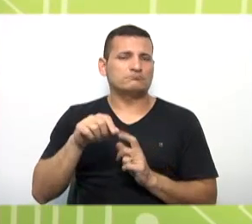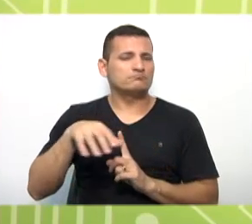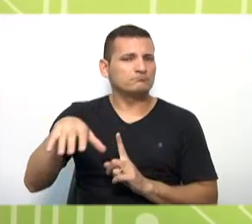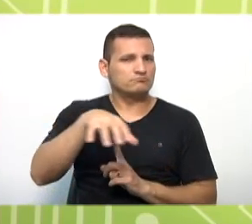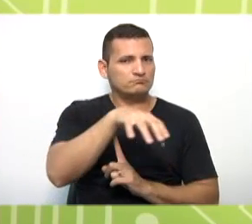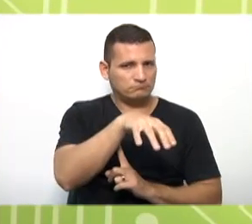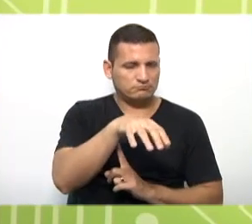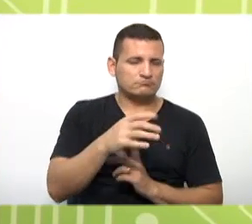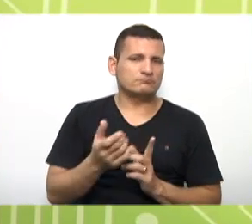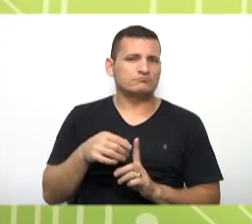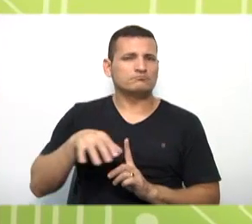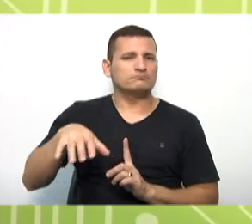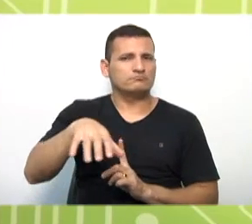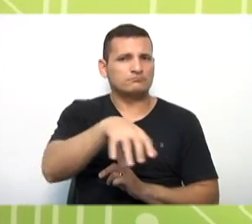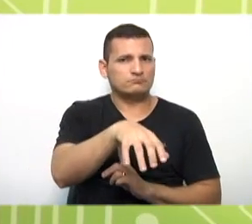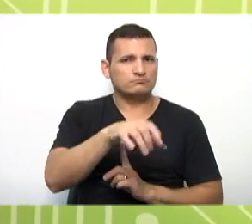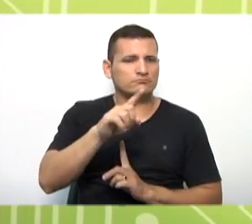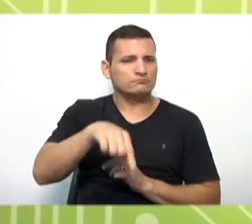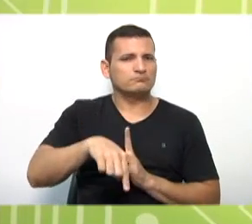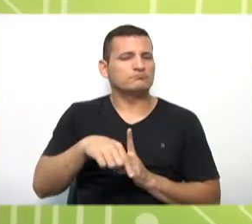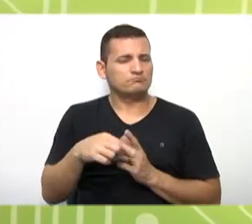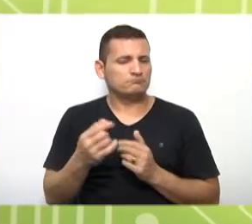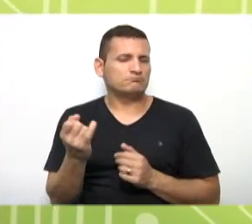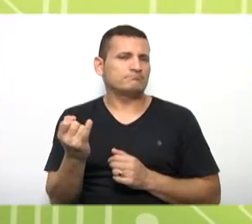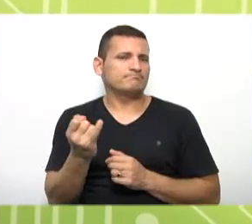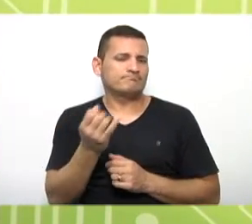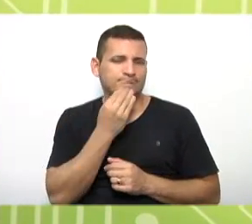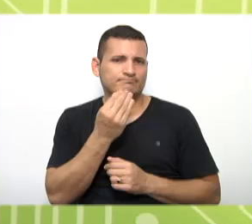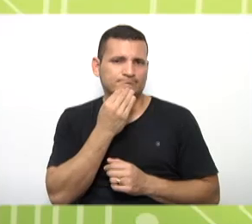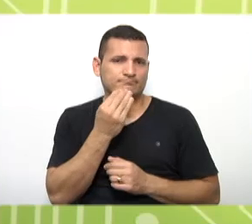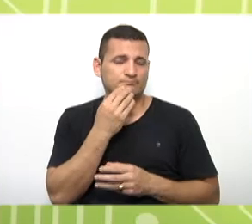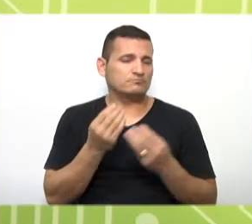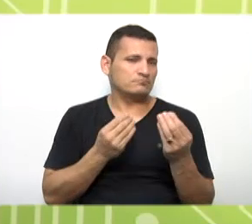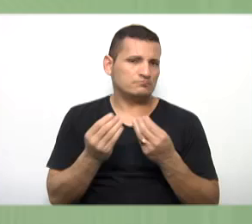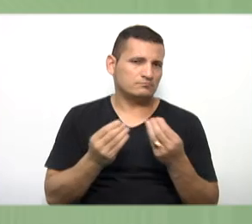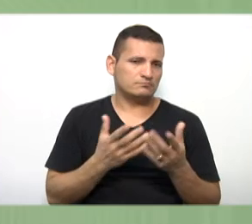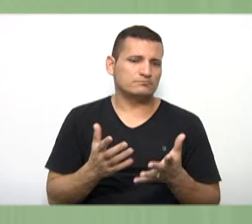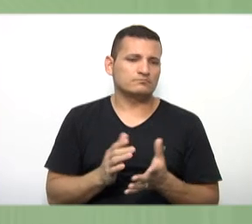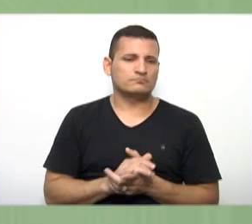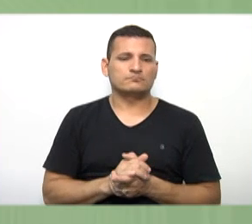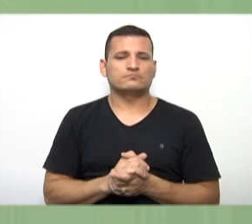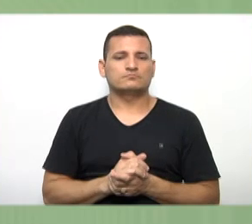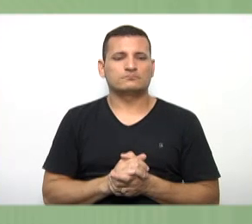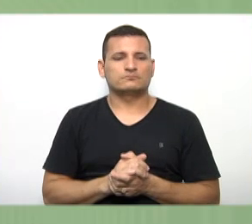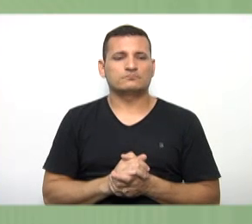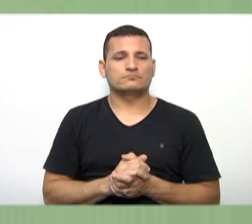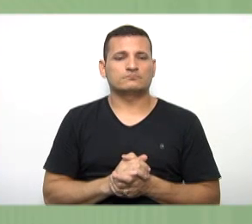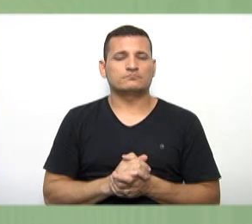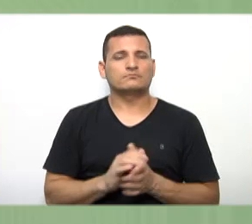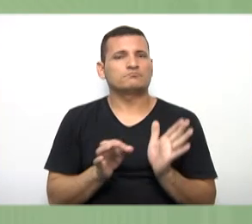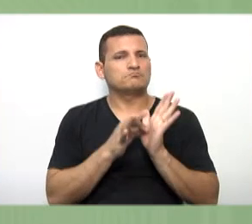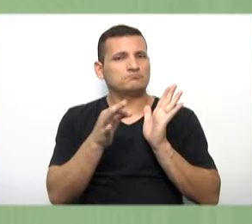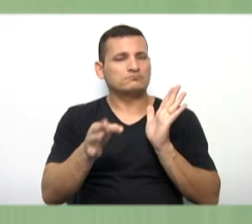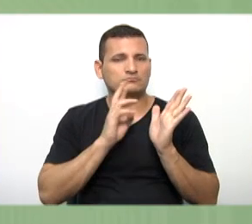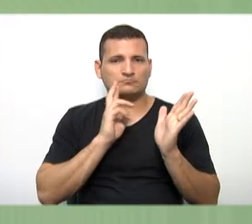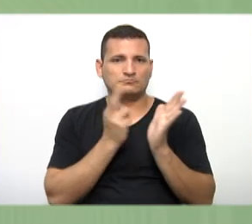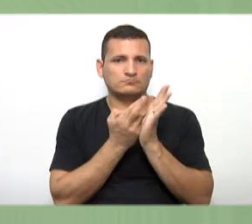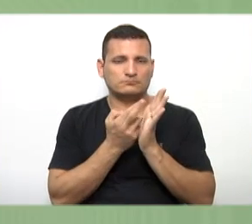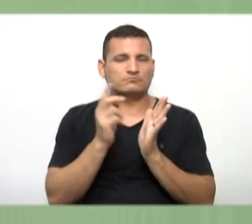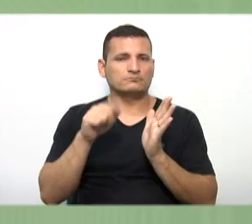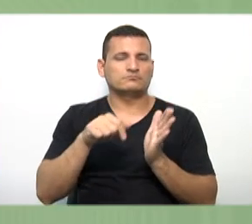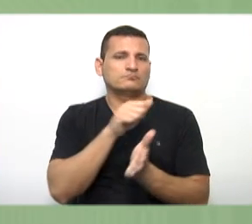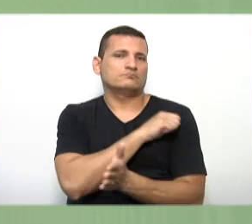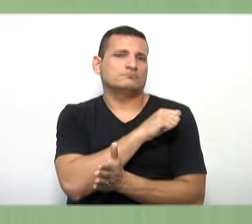E a descentralização é uma das oportunidades. Como, vou colocar aqui a nossa resposta sugerida, isso que a